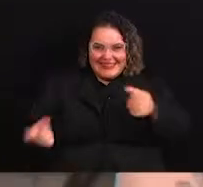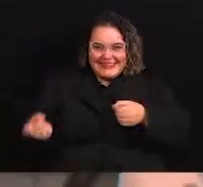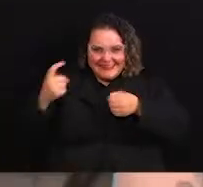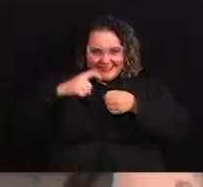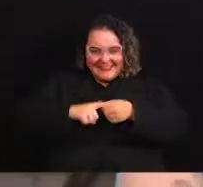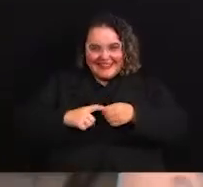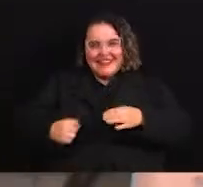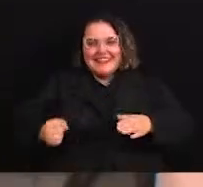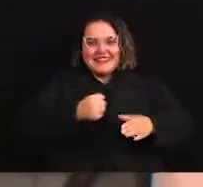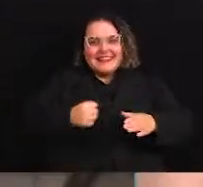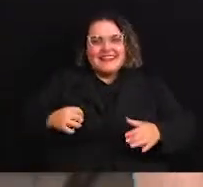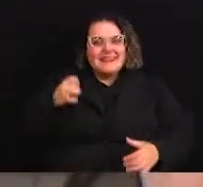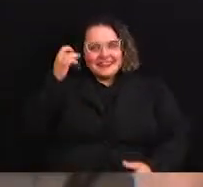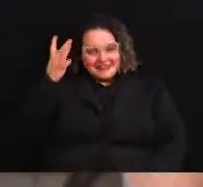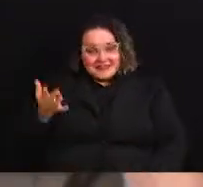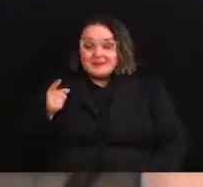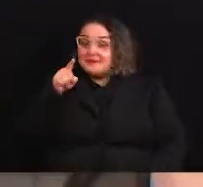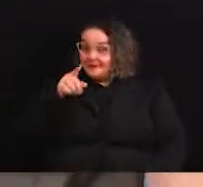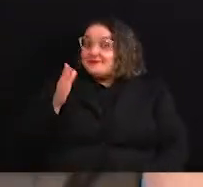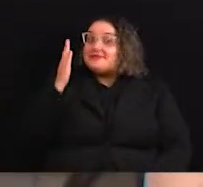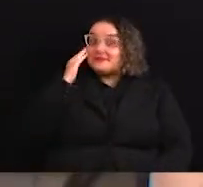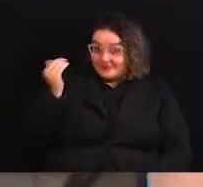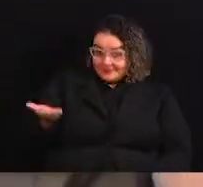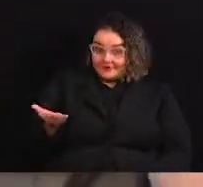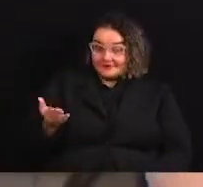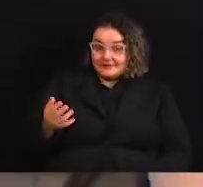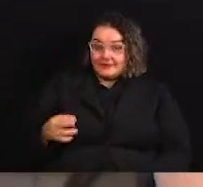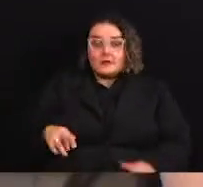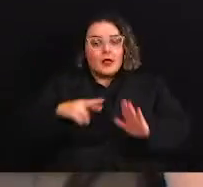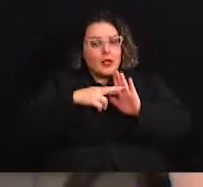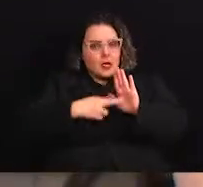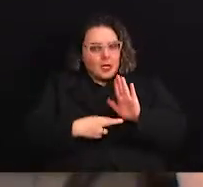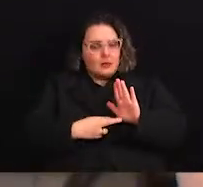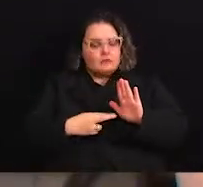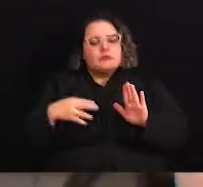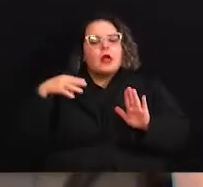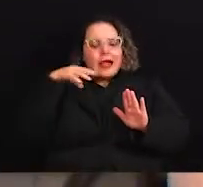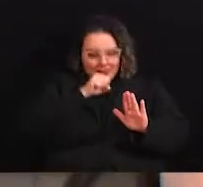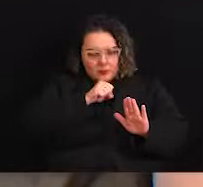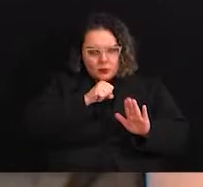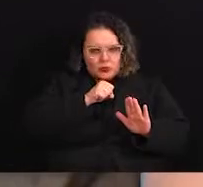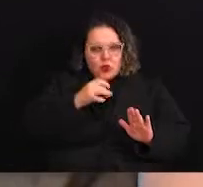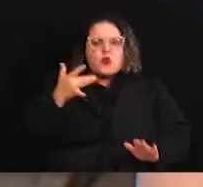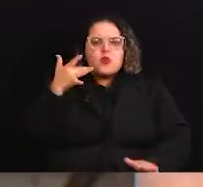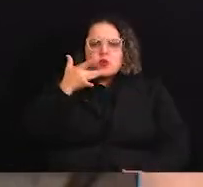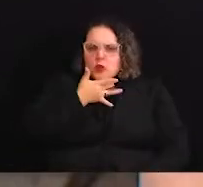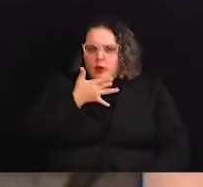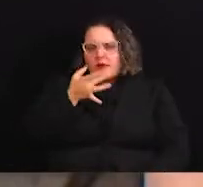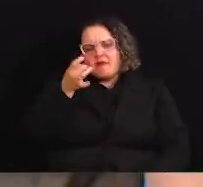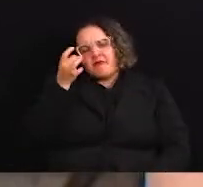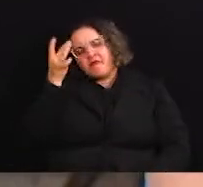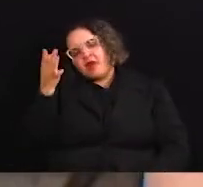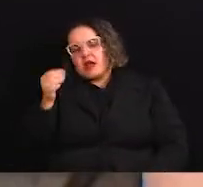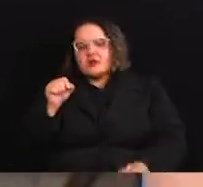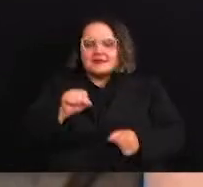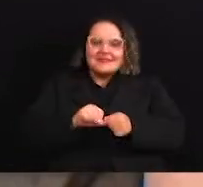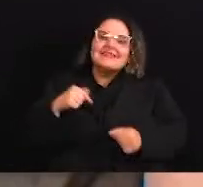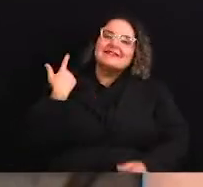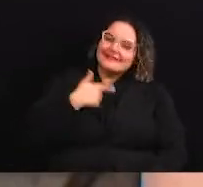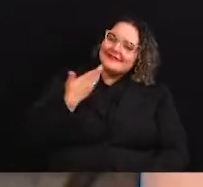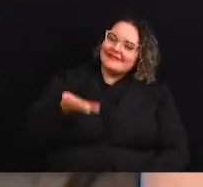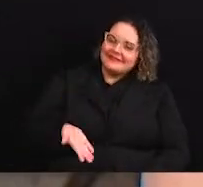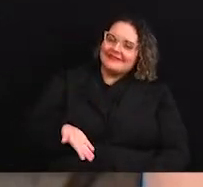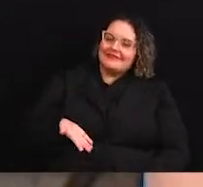Olá, estamos de volta com mais um Cozinha Fácil e você já sabe, receita prática, gostosa, fácil de fazer é aqui com a